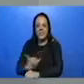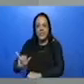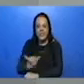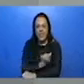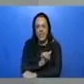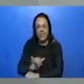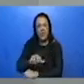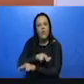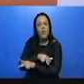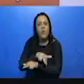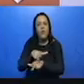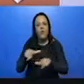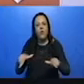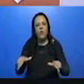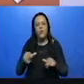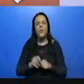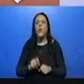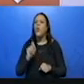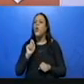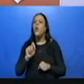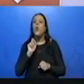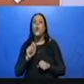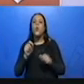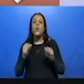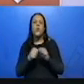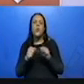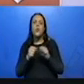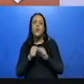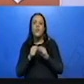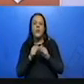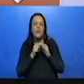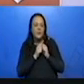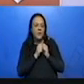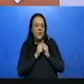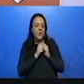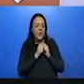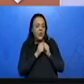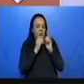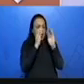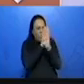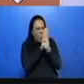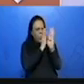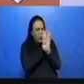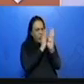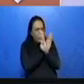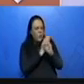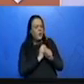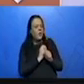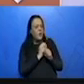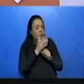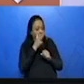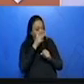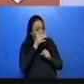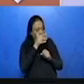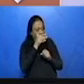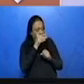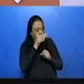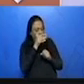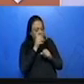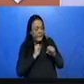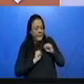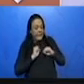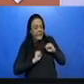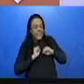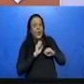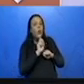certo? Então, o que ele faz para gerar esse suspense, que gera curiosidade, a ansiedade no leitor,